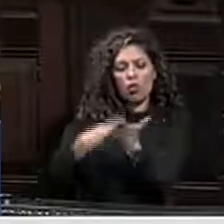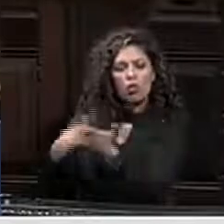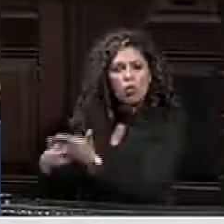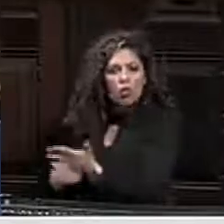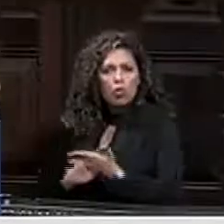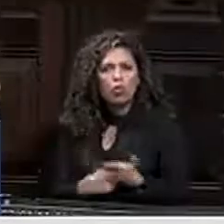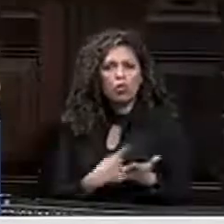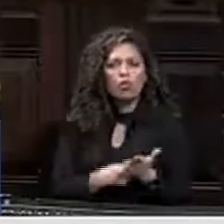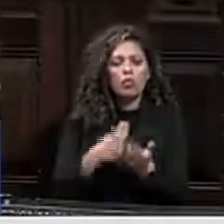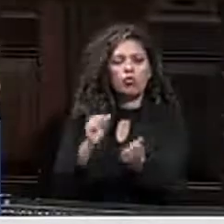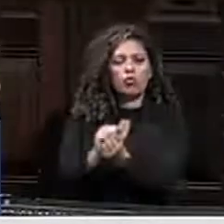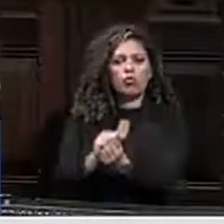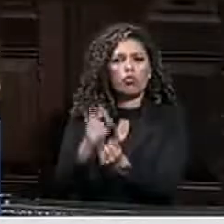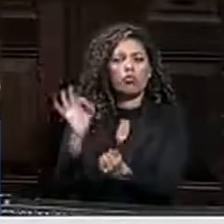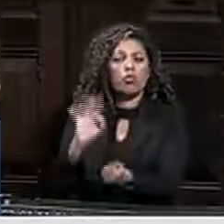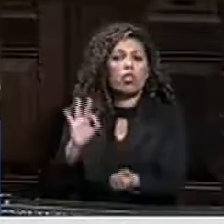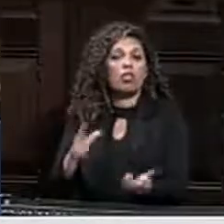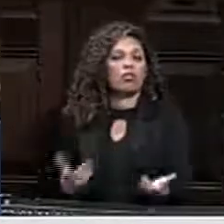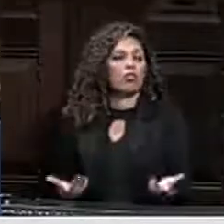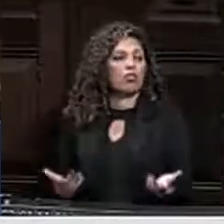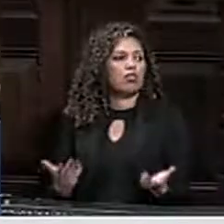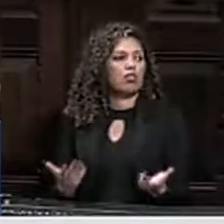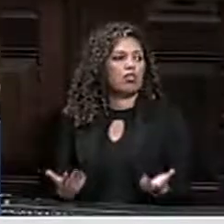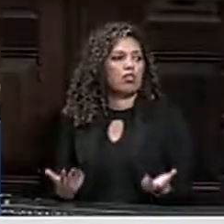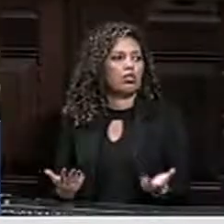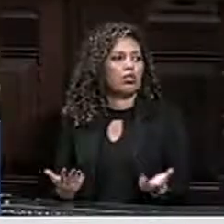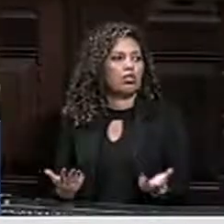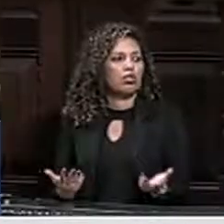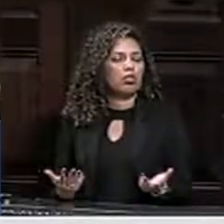não simplesmente nós